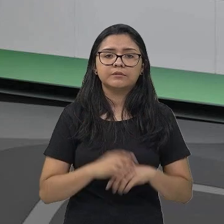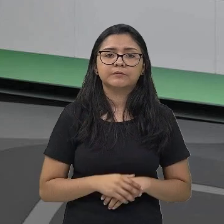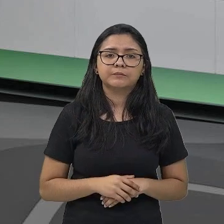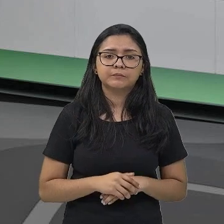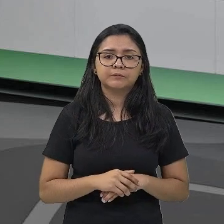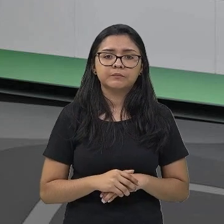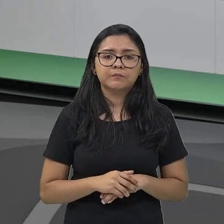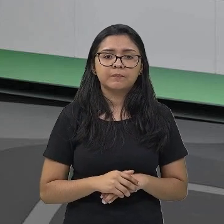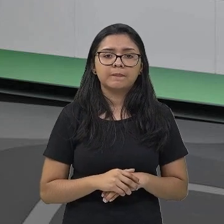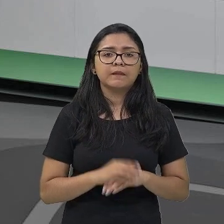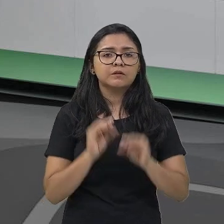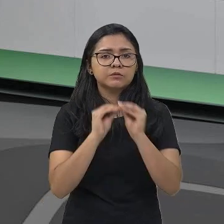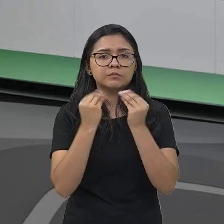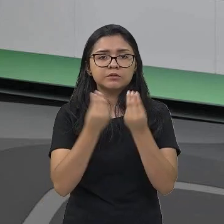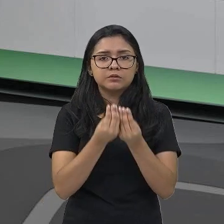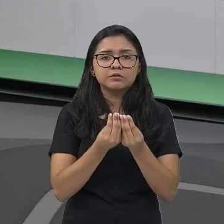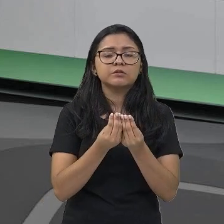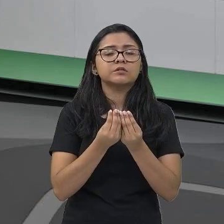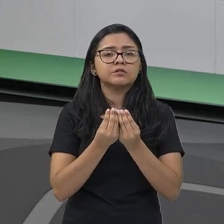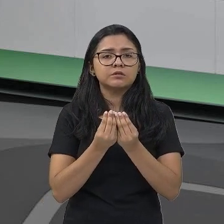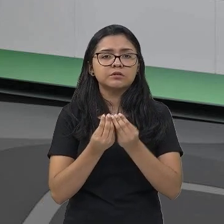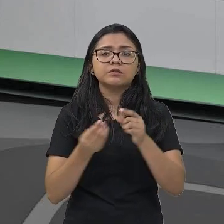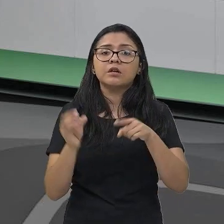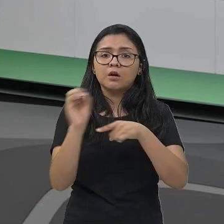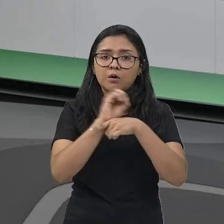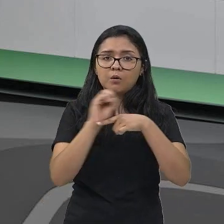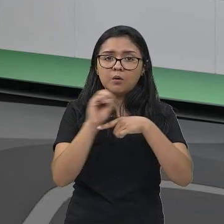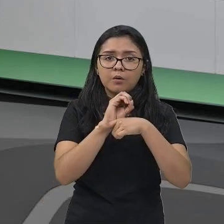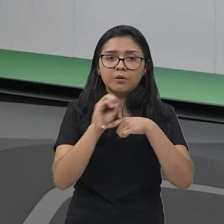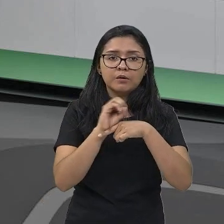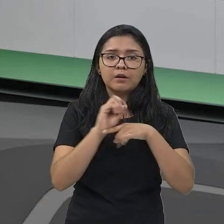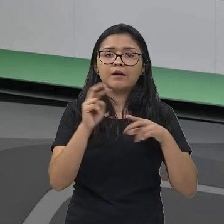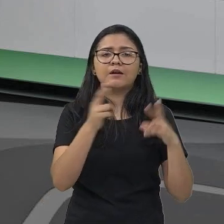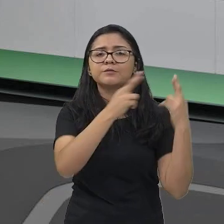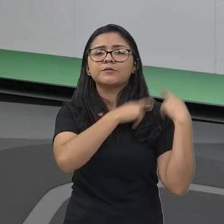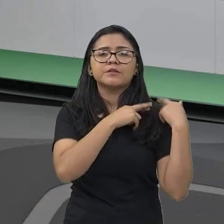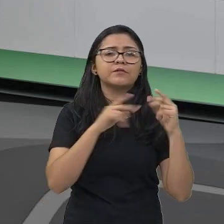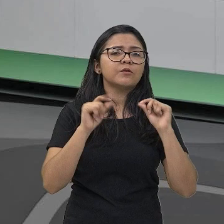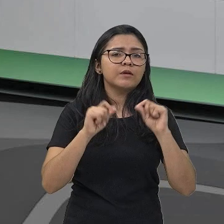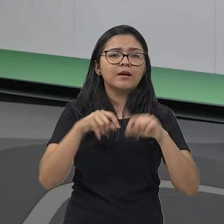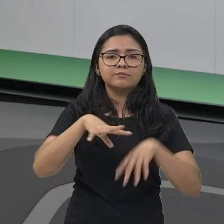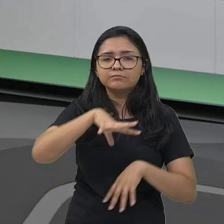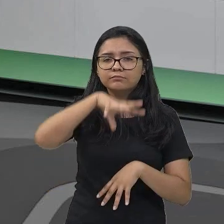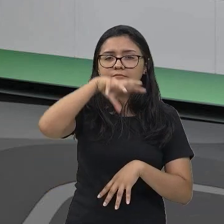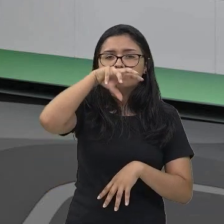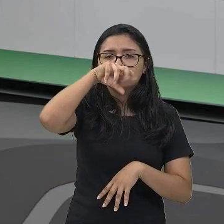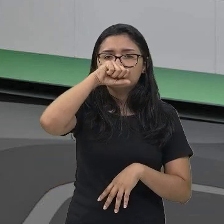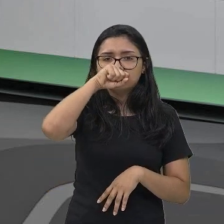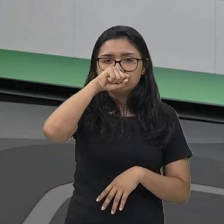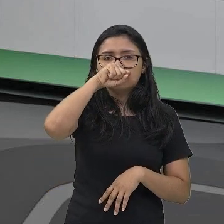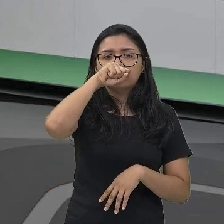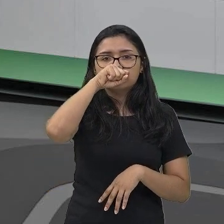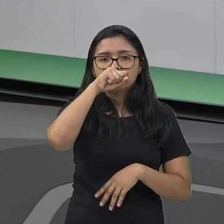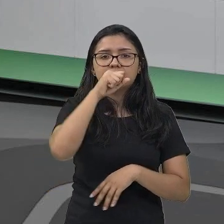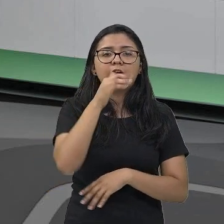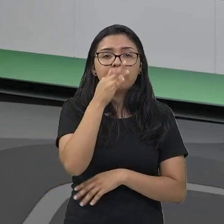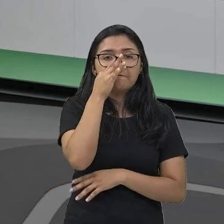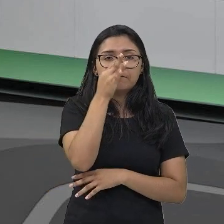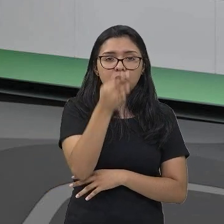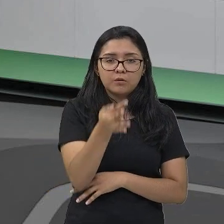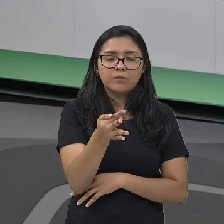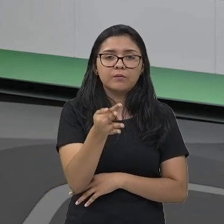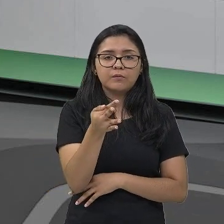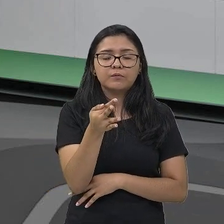composto orgânico responsável pelo aroma agradável das plantas,